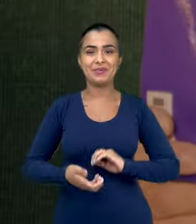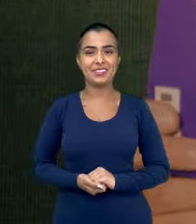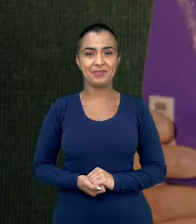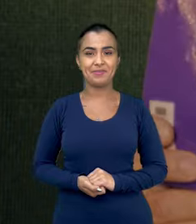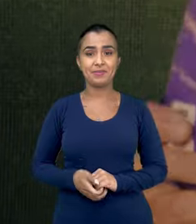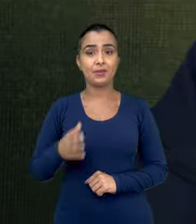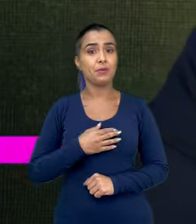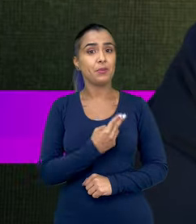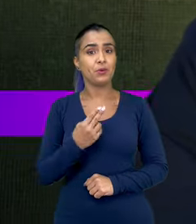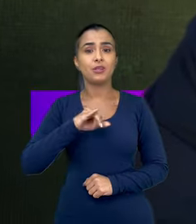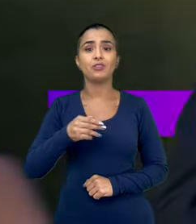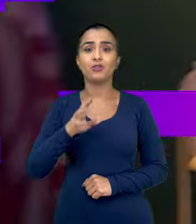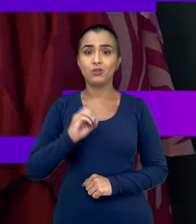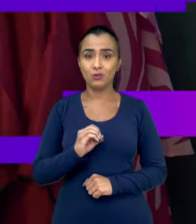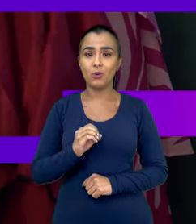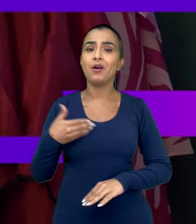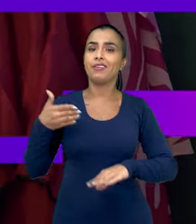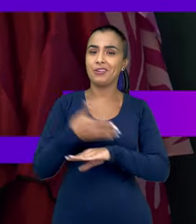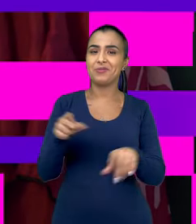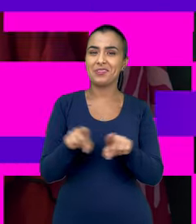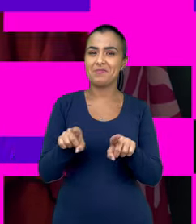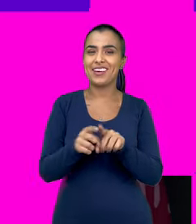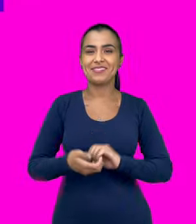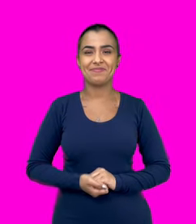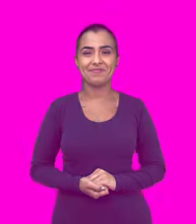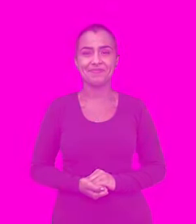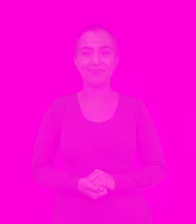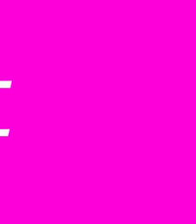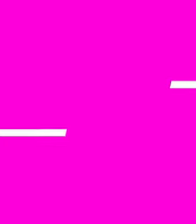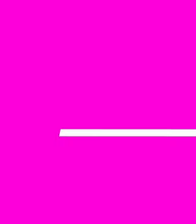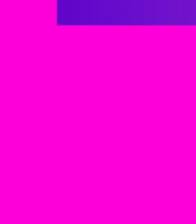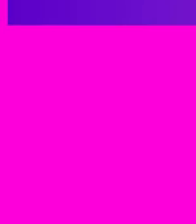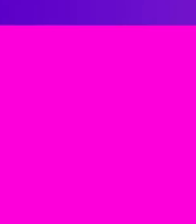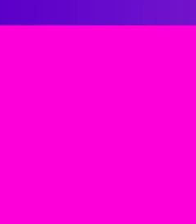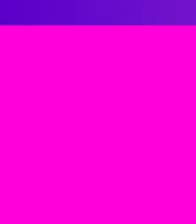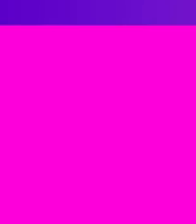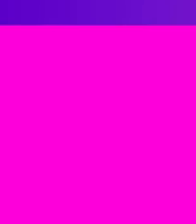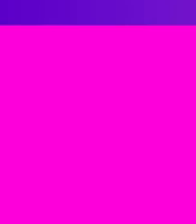empresa precisa. Meu nome? João. E eu também vou.